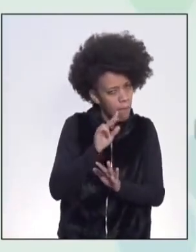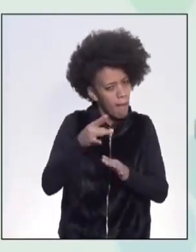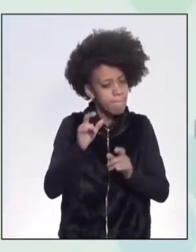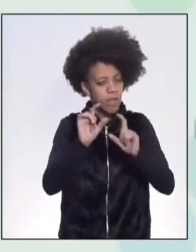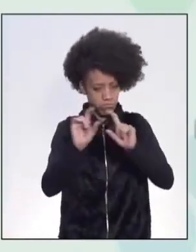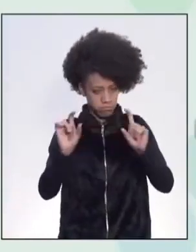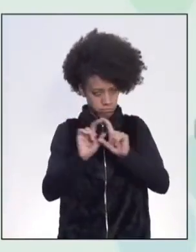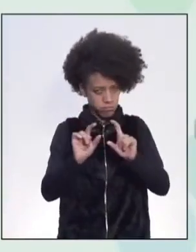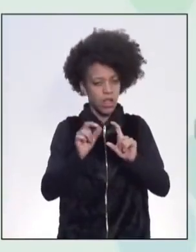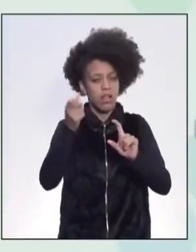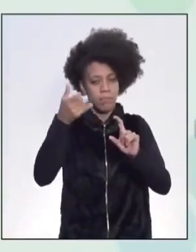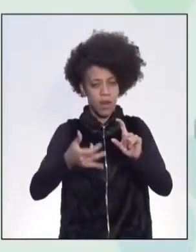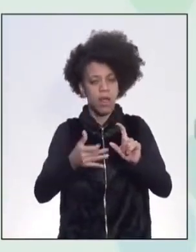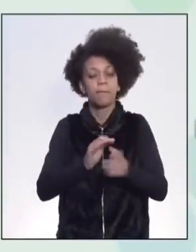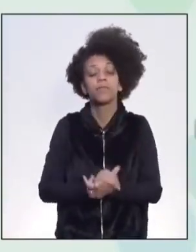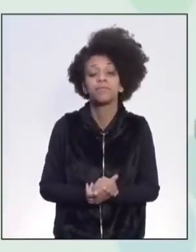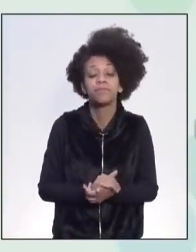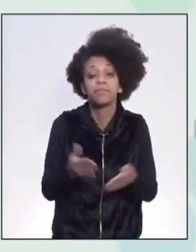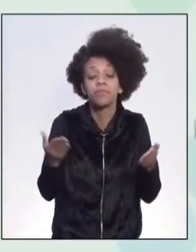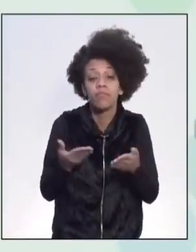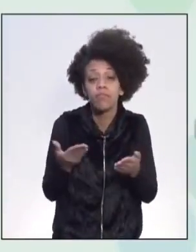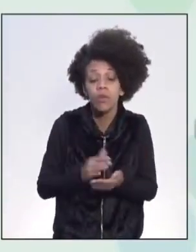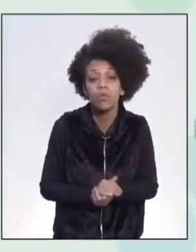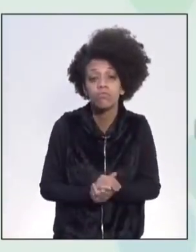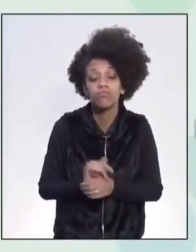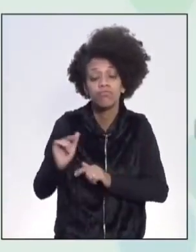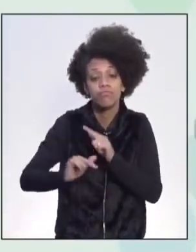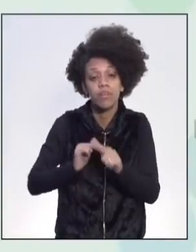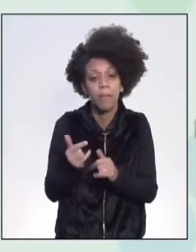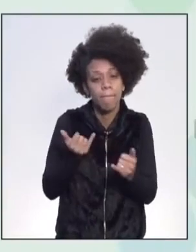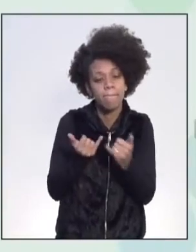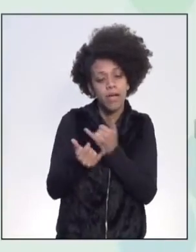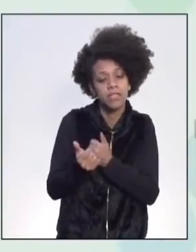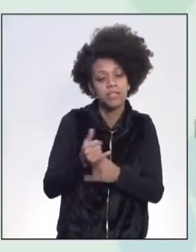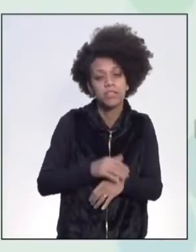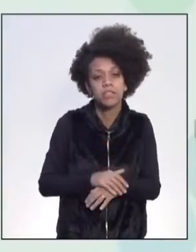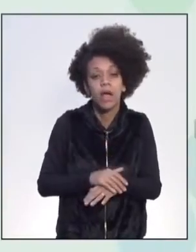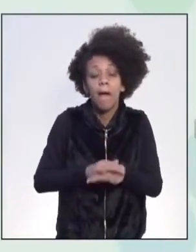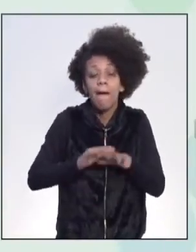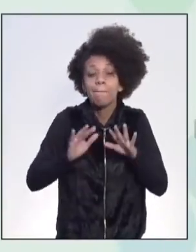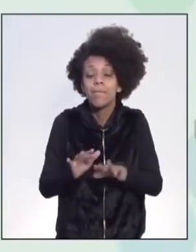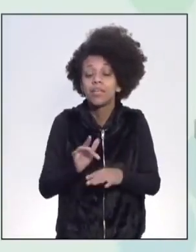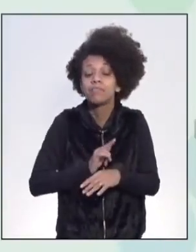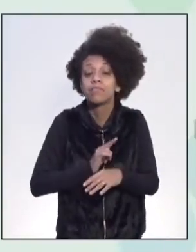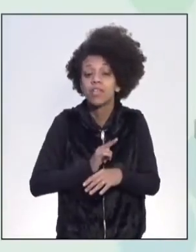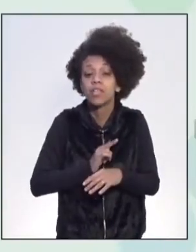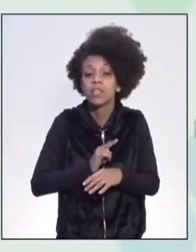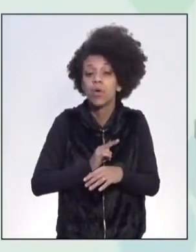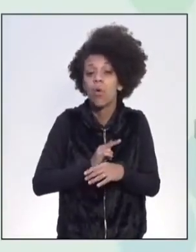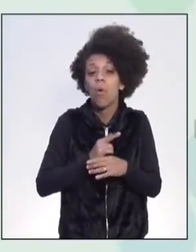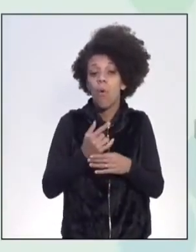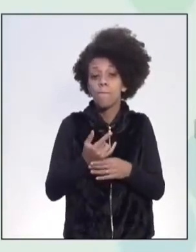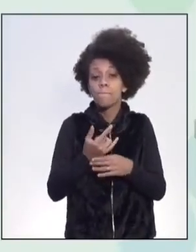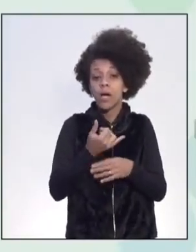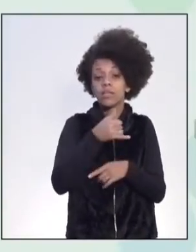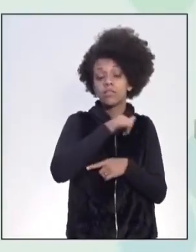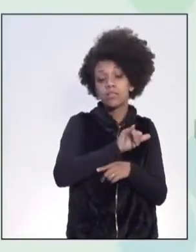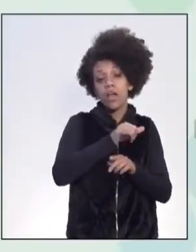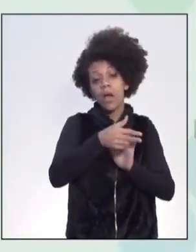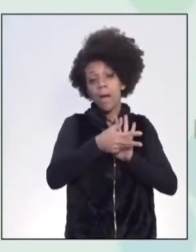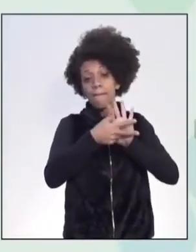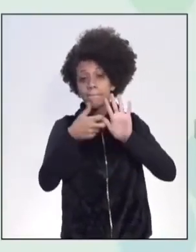função que a gente falou. Sim? Hoje nós vamos trabalhar funções parecidas com essa, só que quando a gente tem uma constante